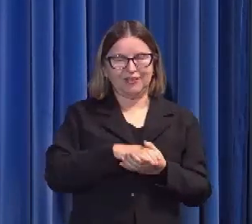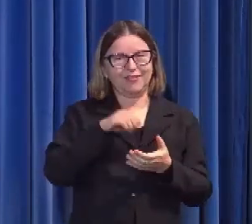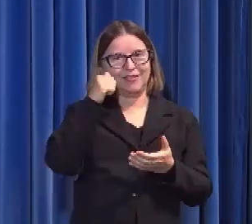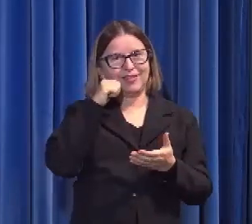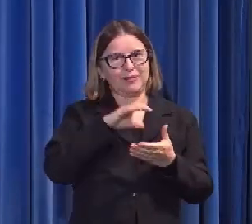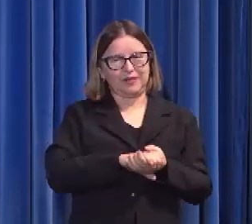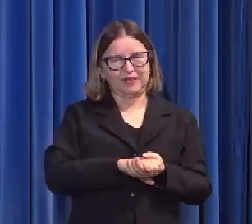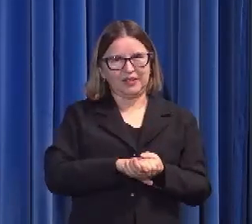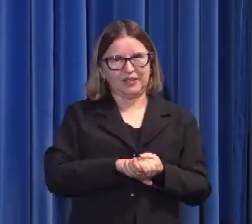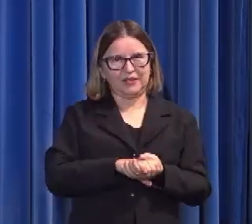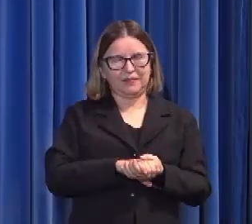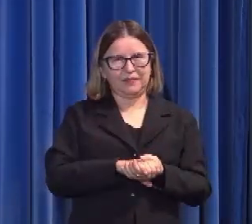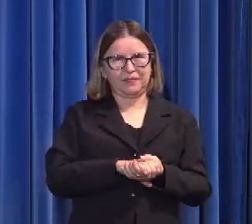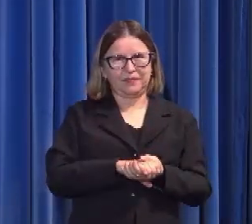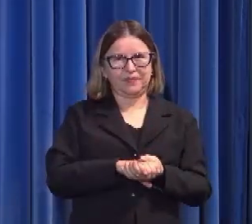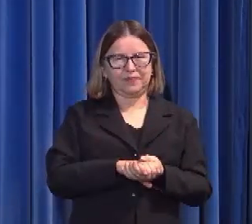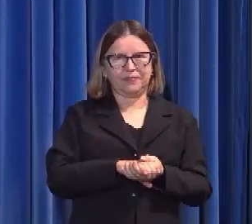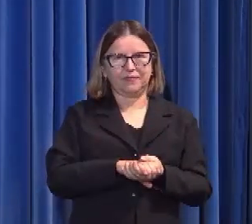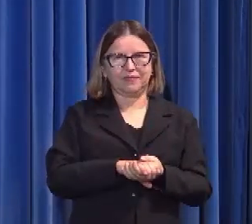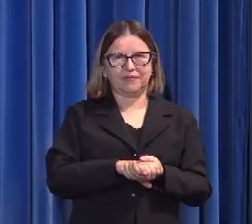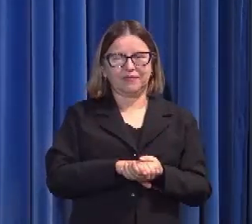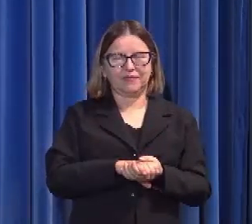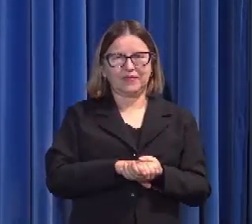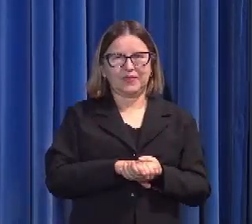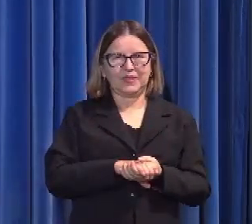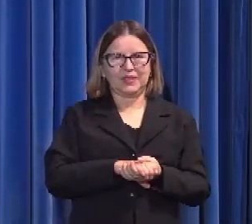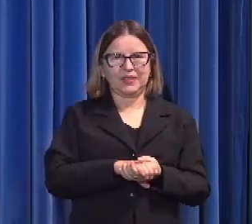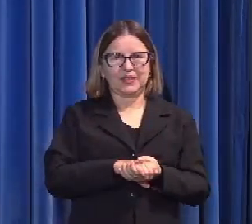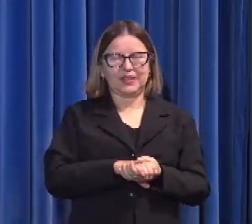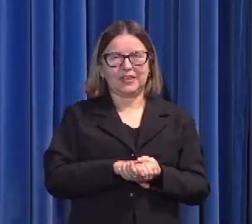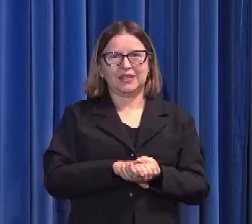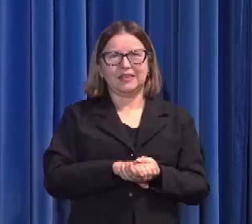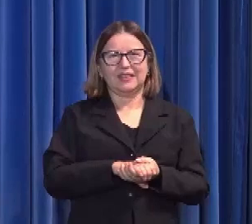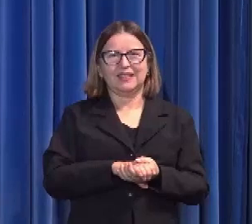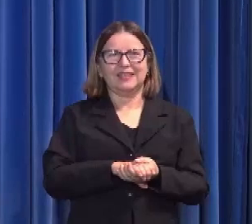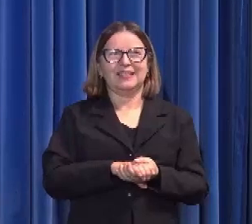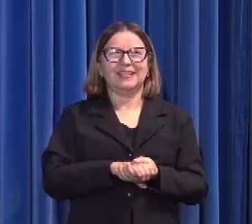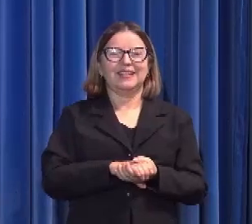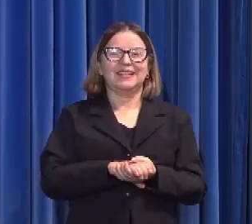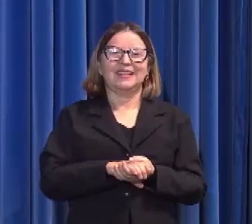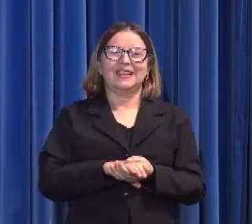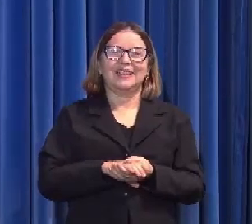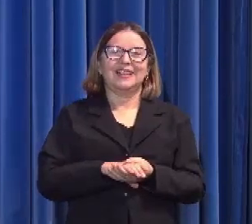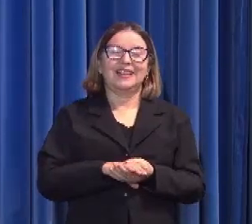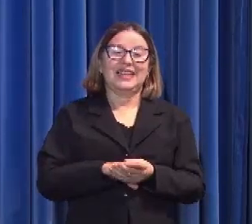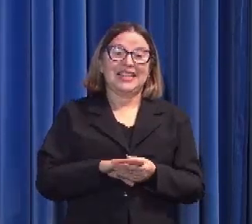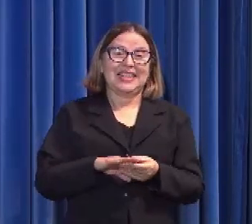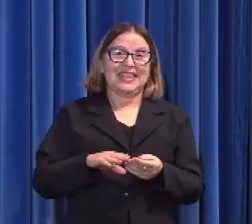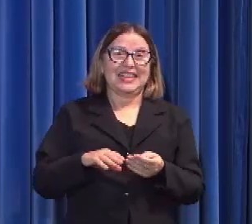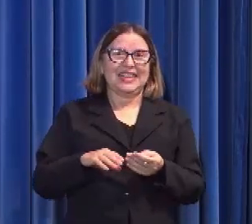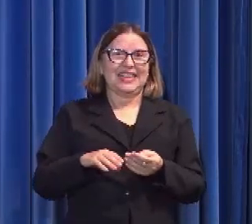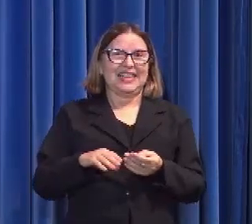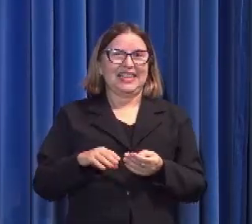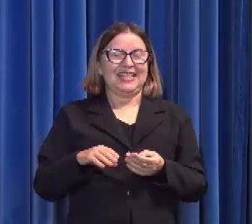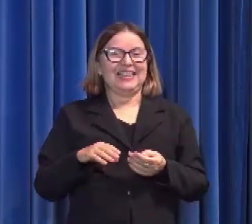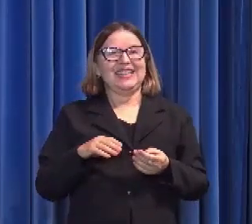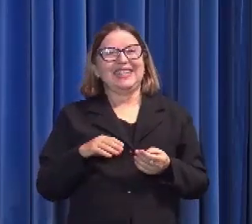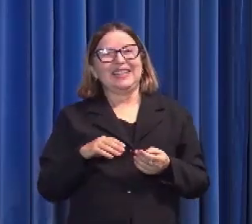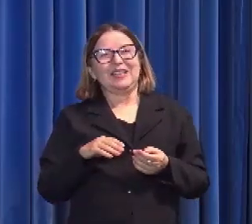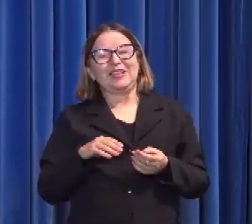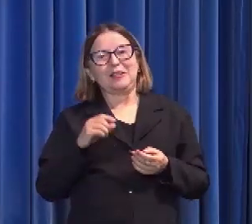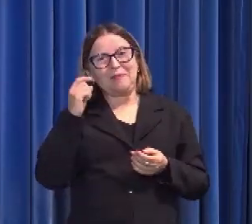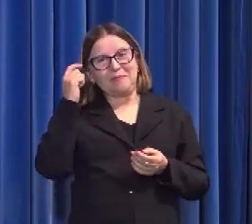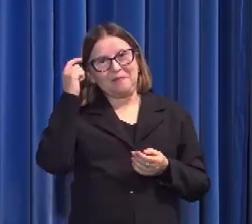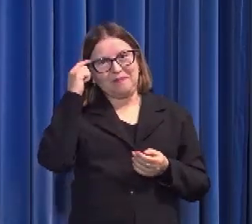esposas competição sem seriamente em negar-se a si mesmo e e não tem como é que vai